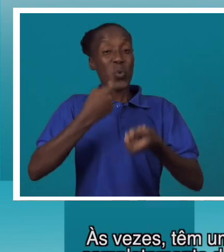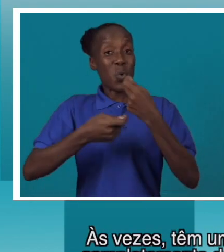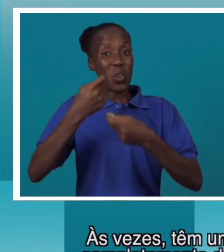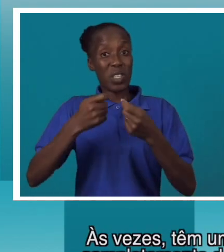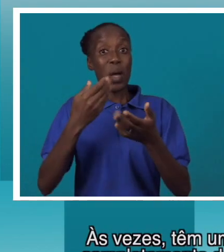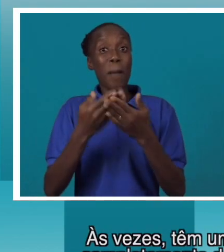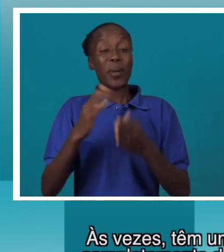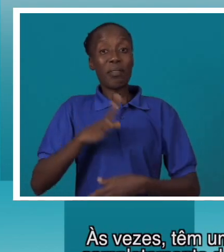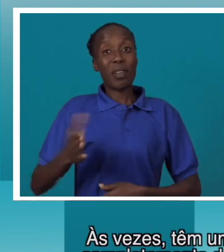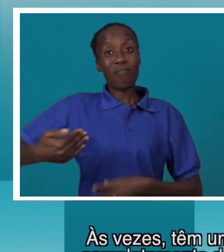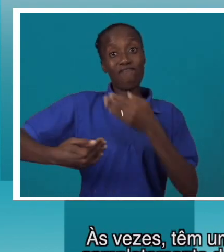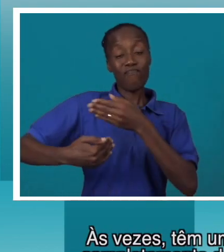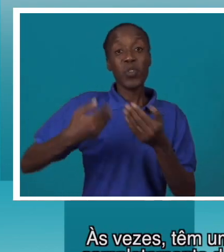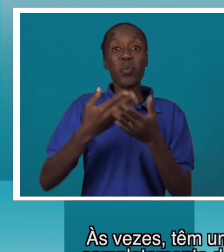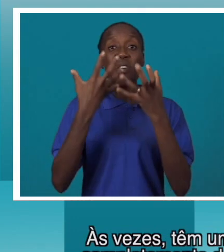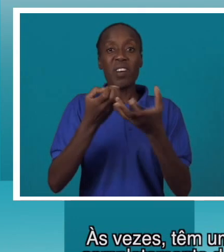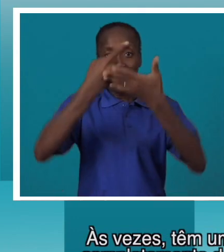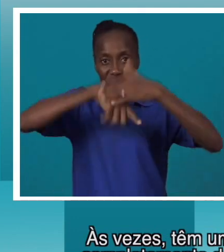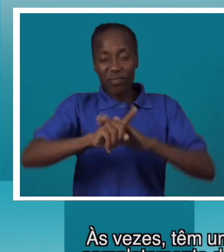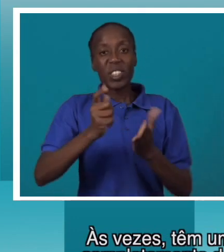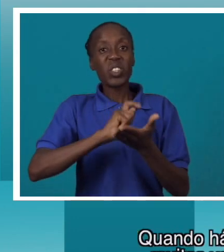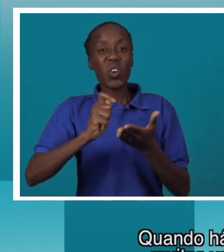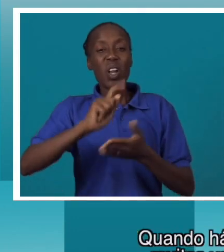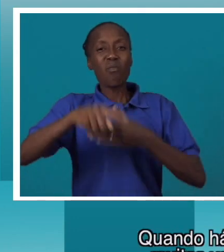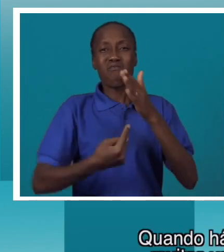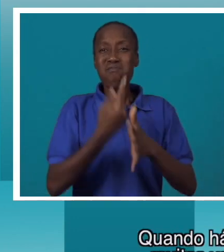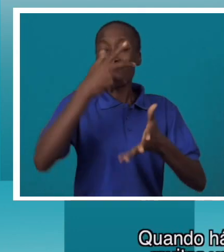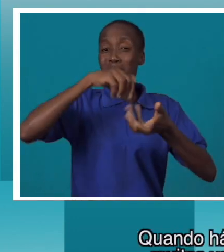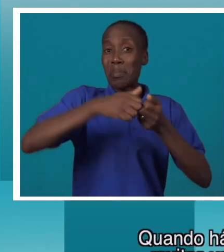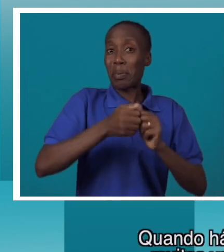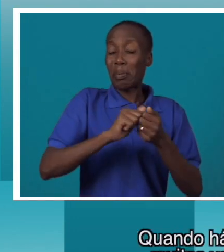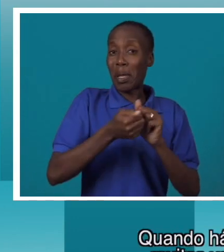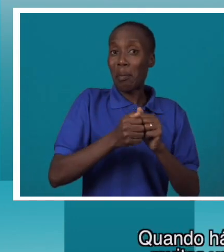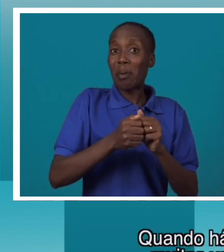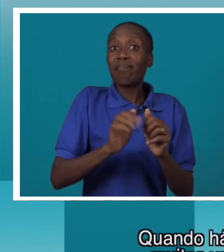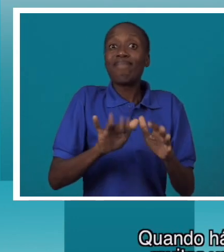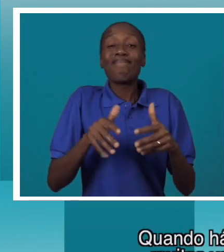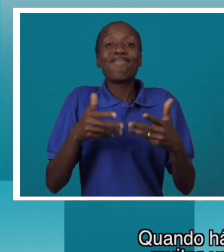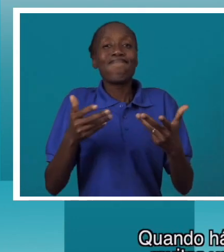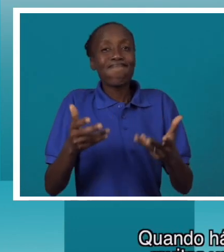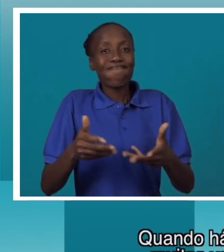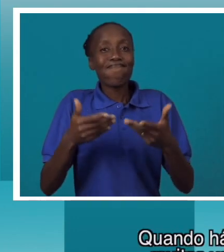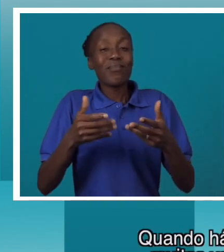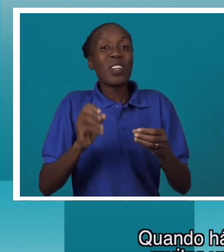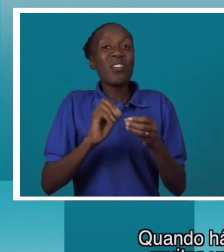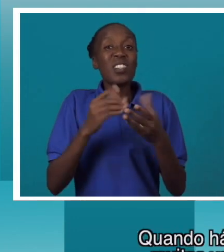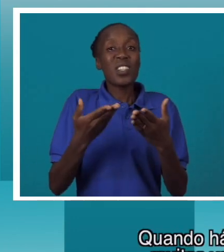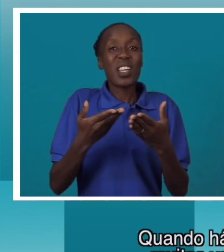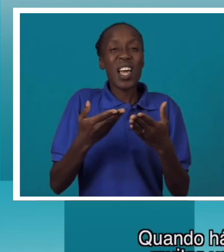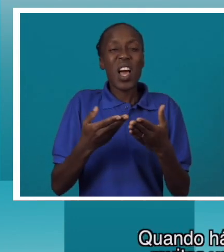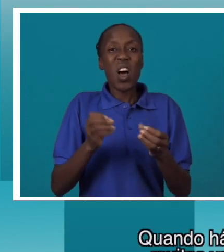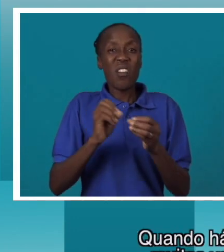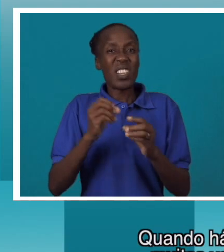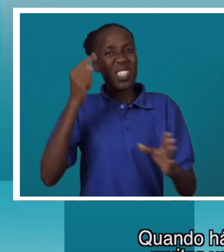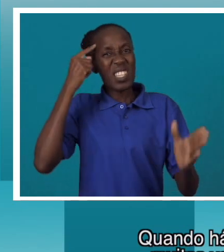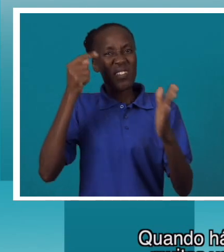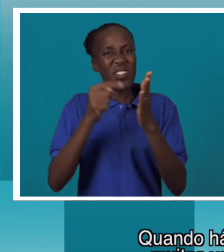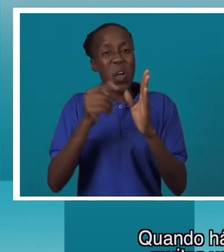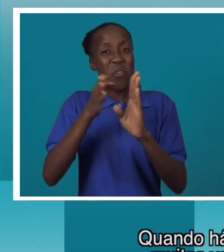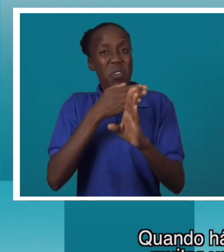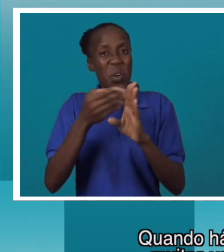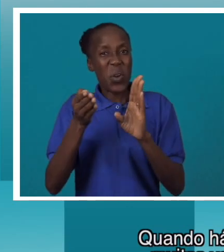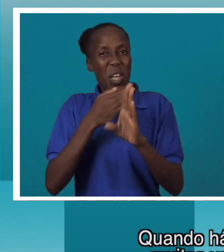dependem totalmente dela porque não foram escolarizadas e quando há um problema às vezes ficam sujeitas muitas vezes a